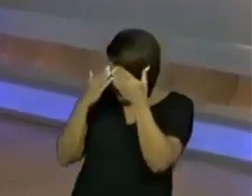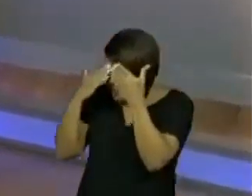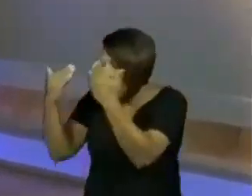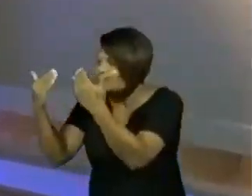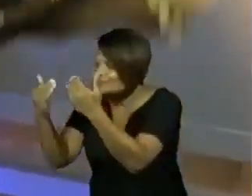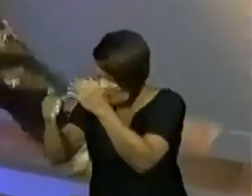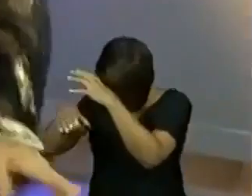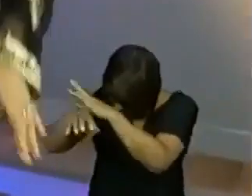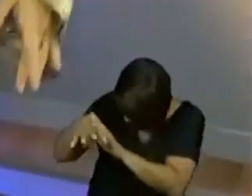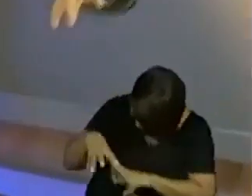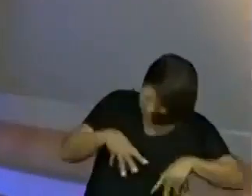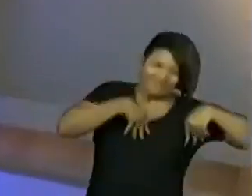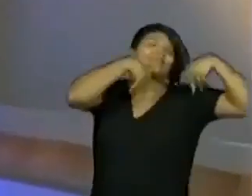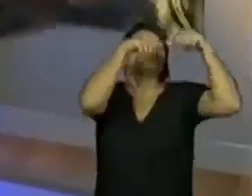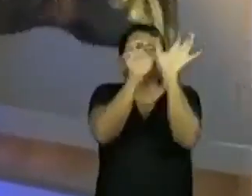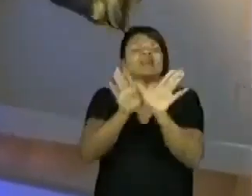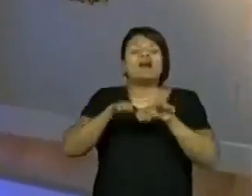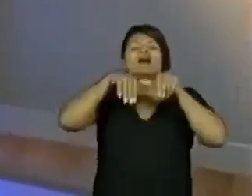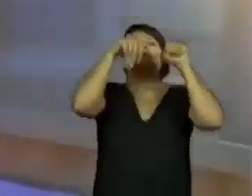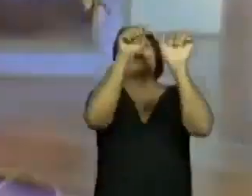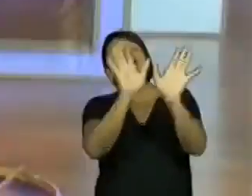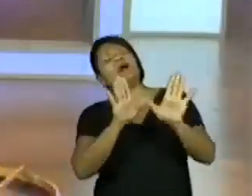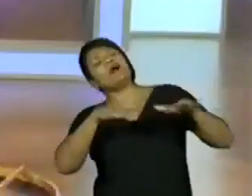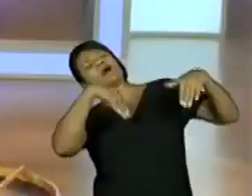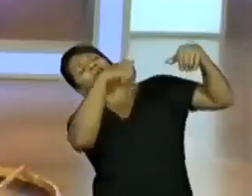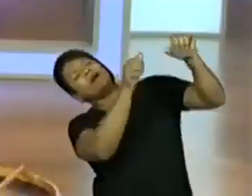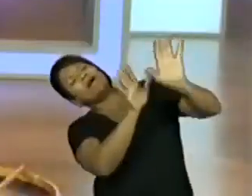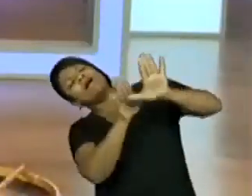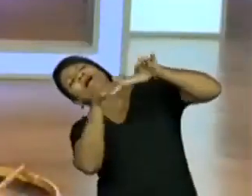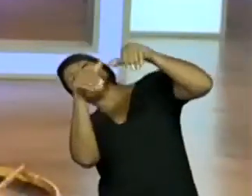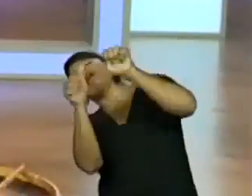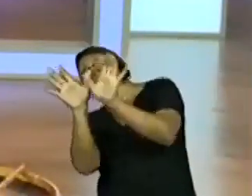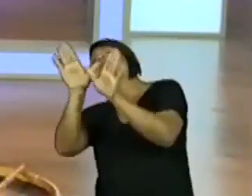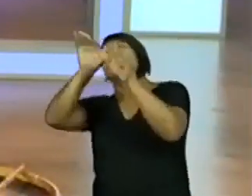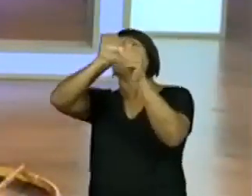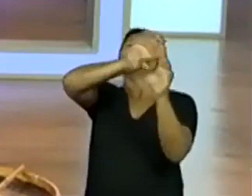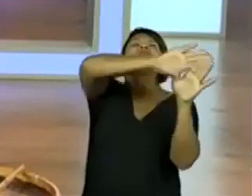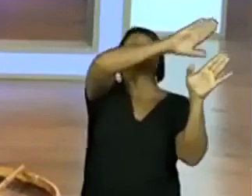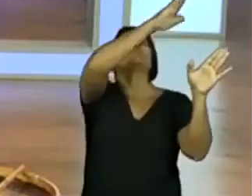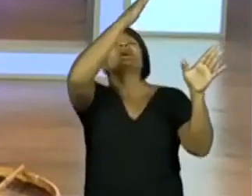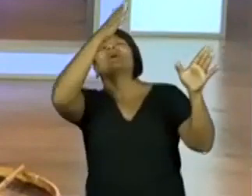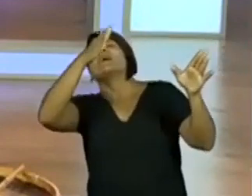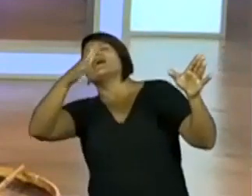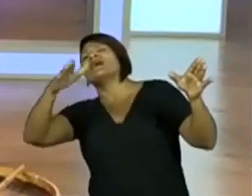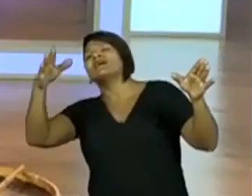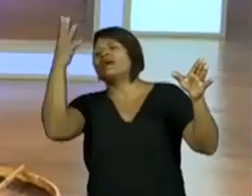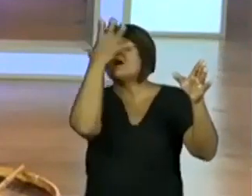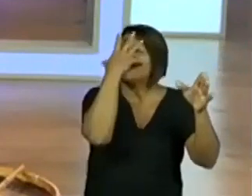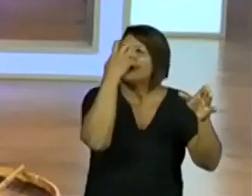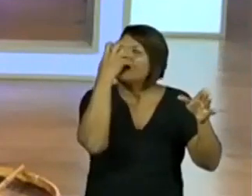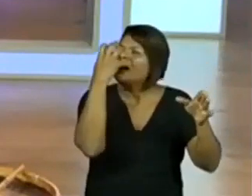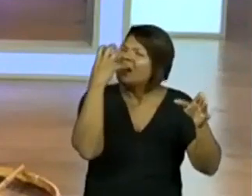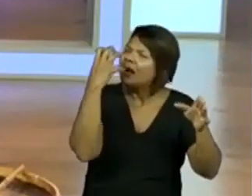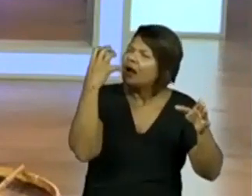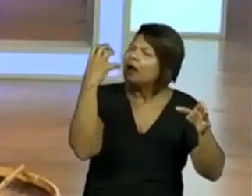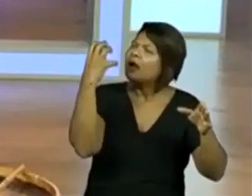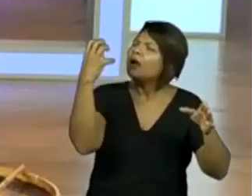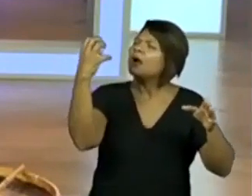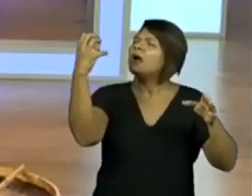subiu a montanha, flutuando, flutuando, flutuando, atraído por um brilho que parecia vir lá do